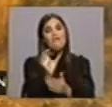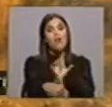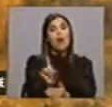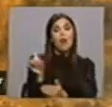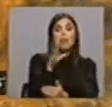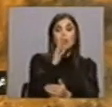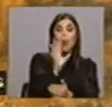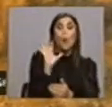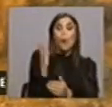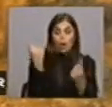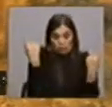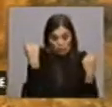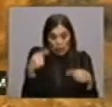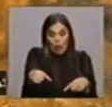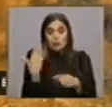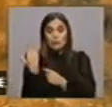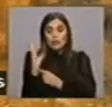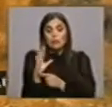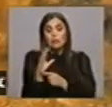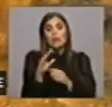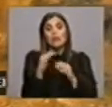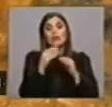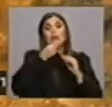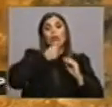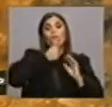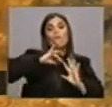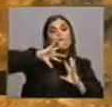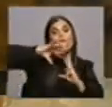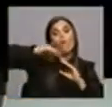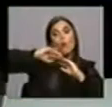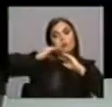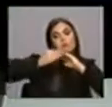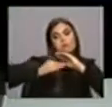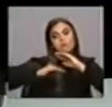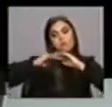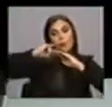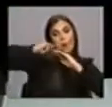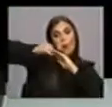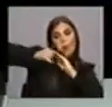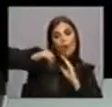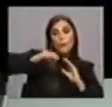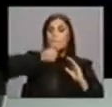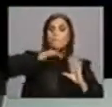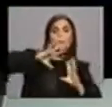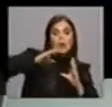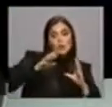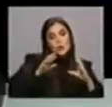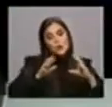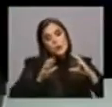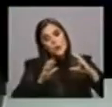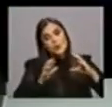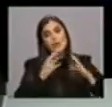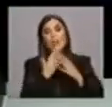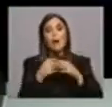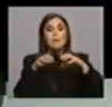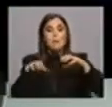Quando nós temos, então, crateras mais eclípticas, quando temos um planeta Marte mais inclinado, temos crateras distribuídas mais